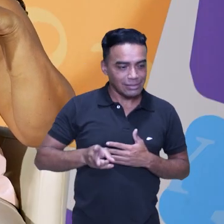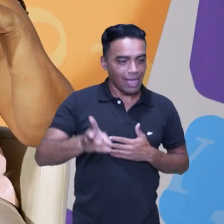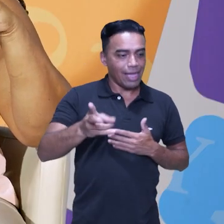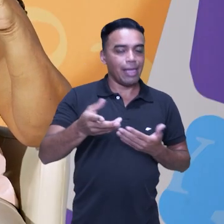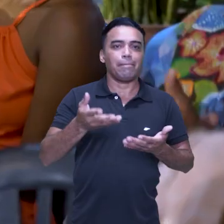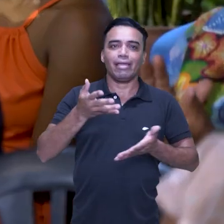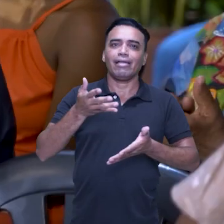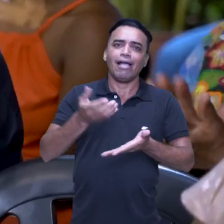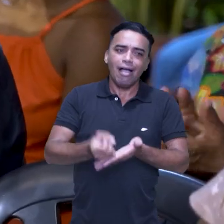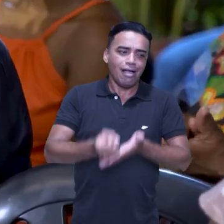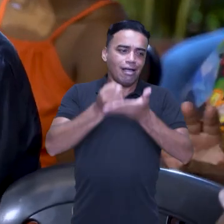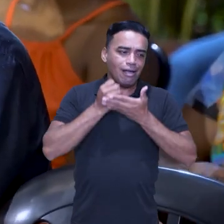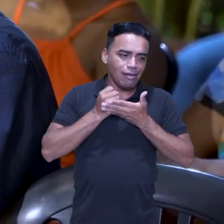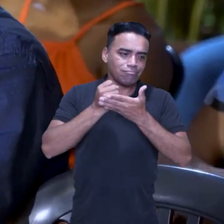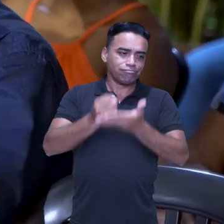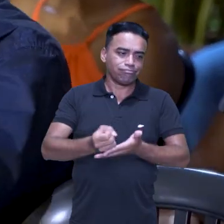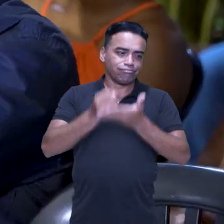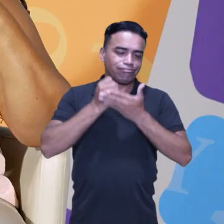né?